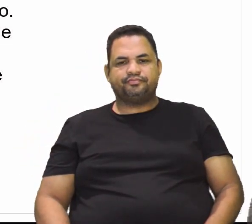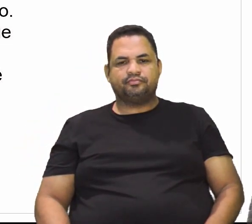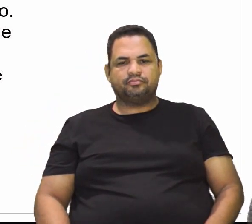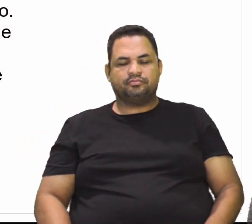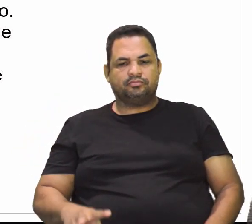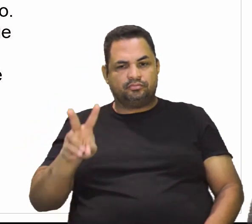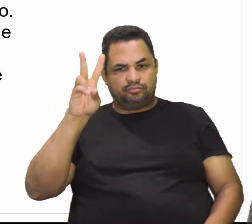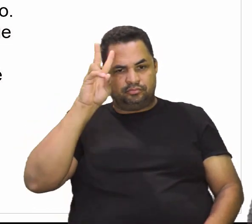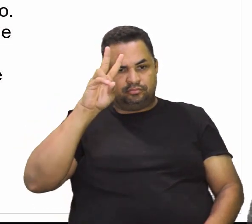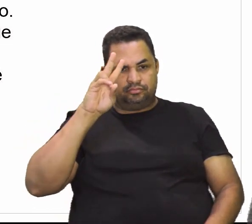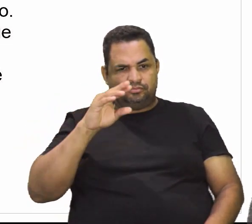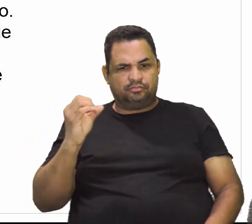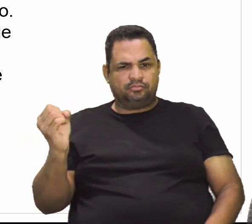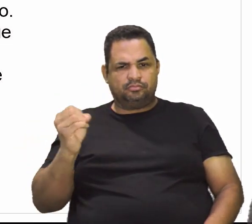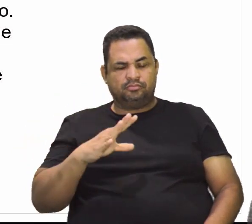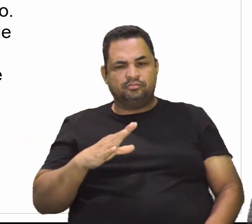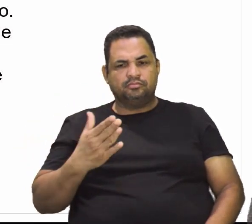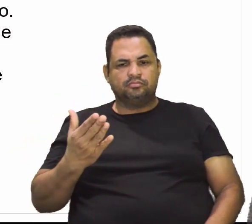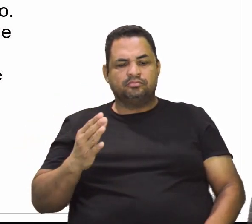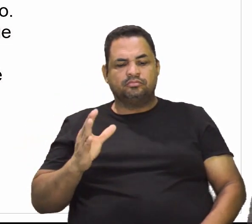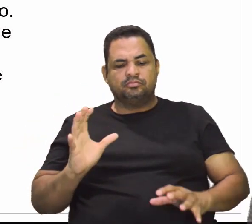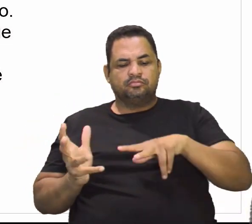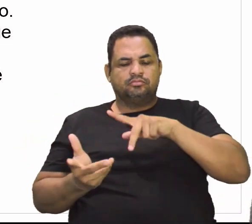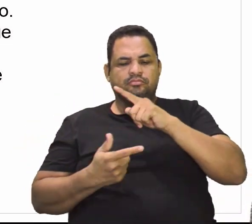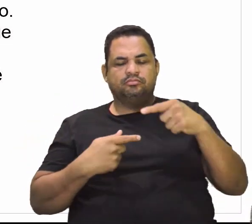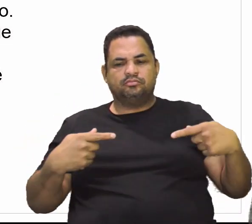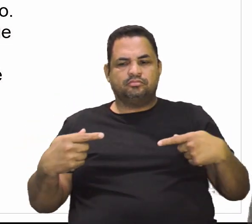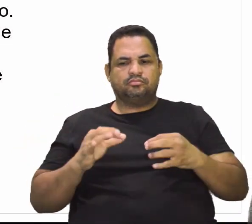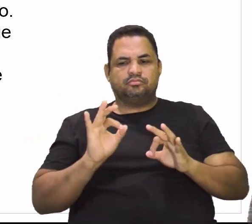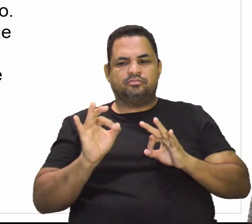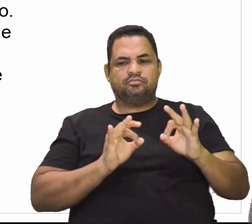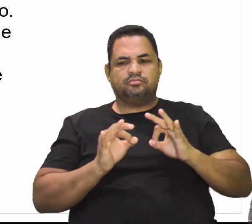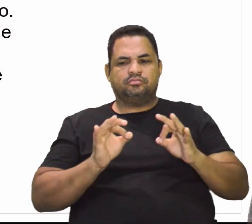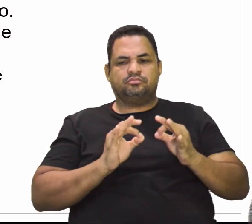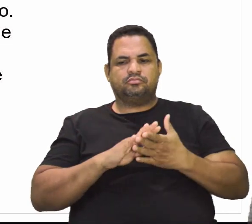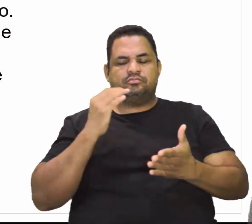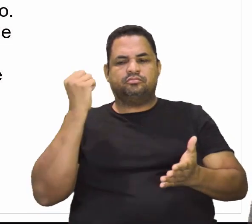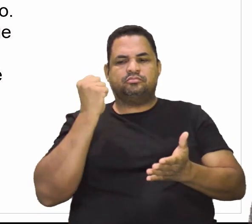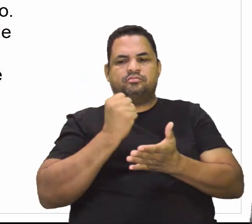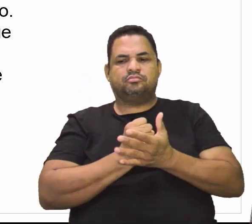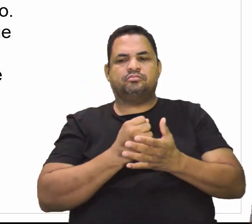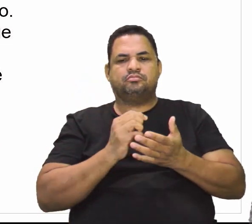Historicamente, essas novas atitudes com relação ao mundo estabeleciam um grande marco